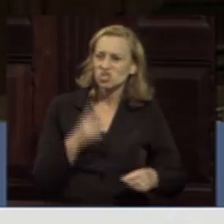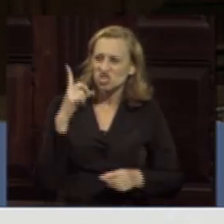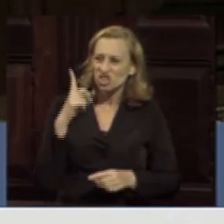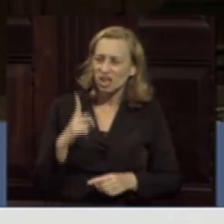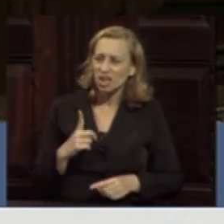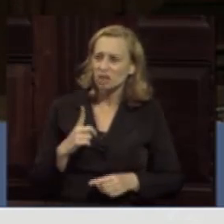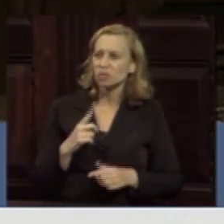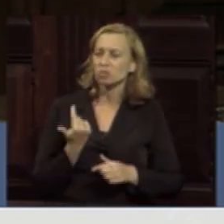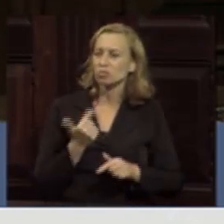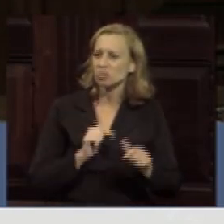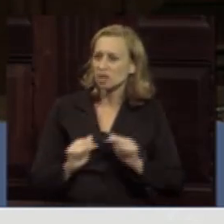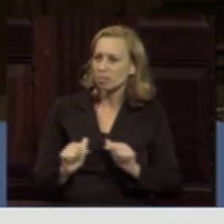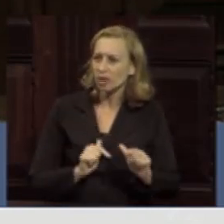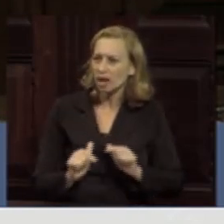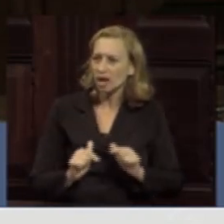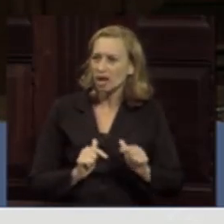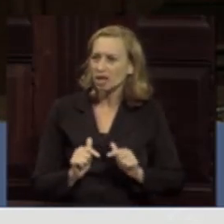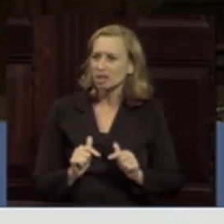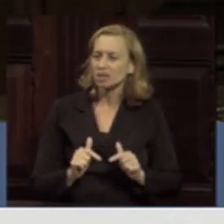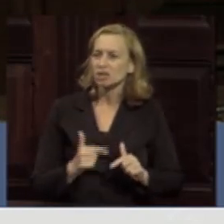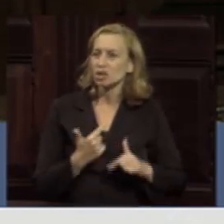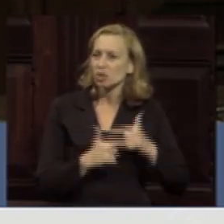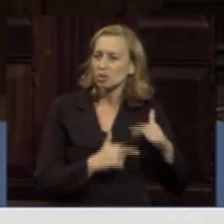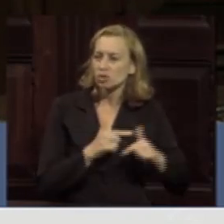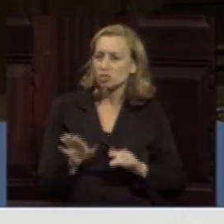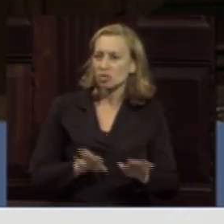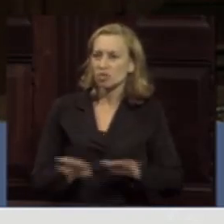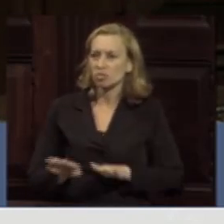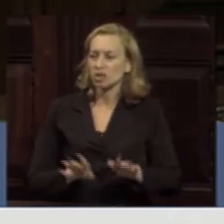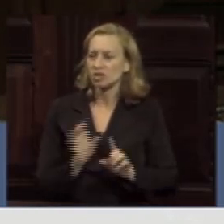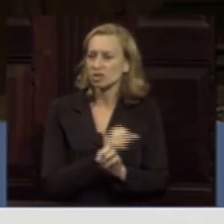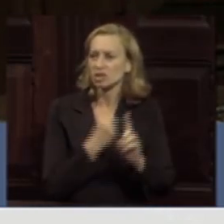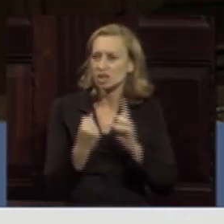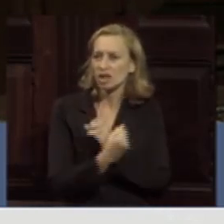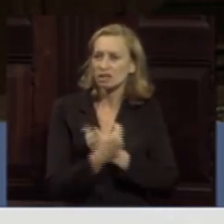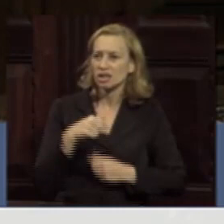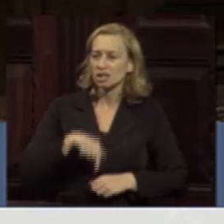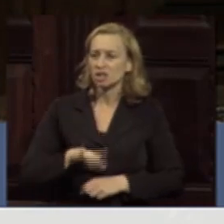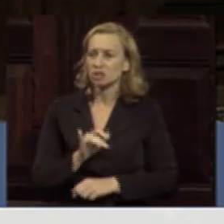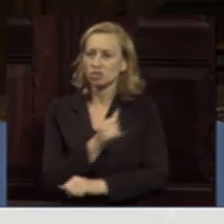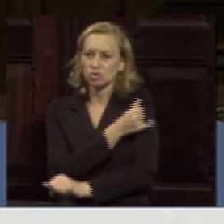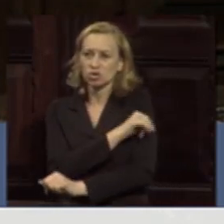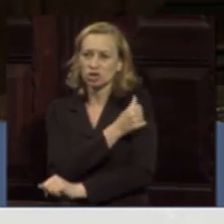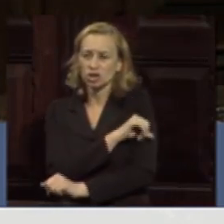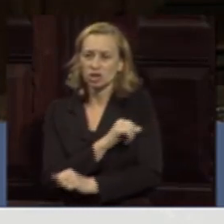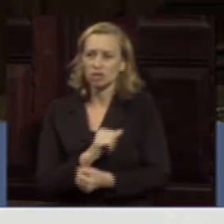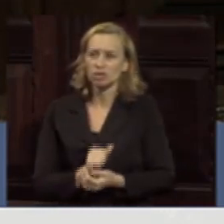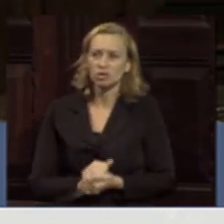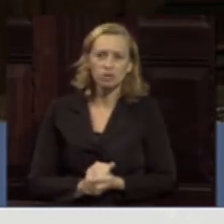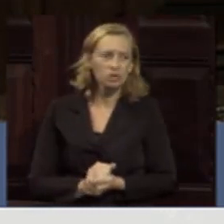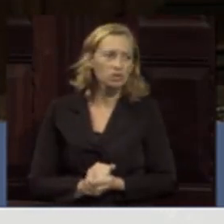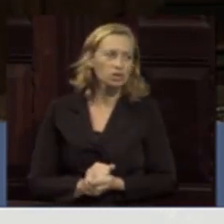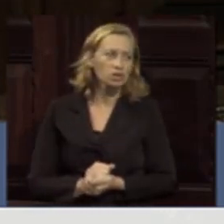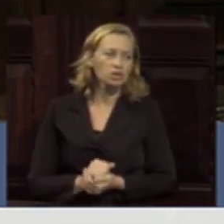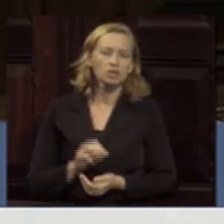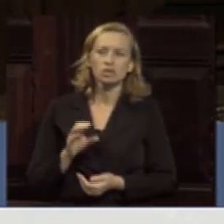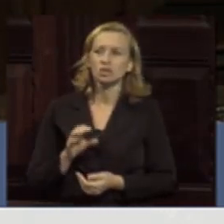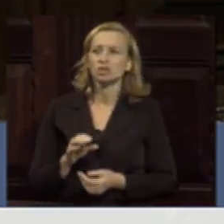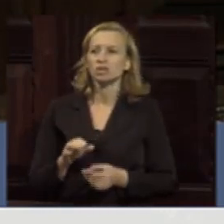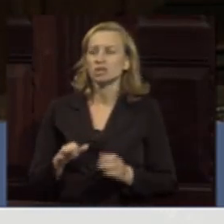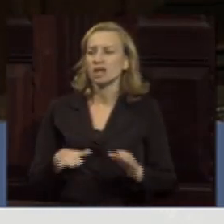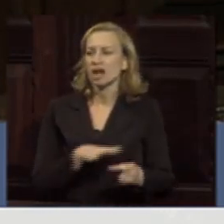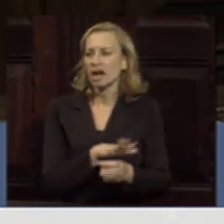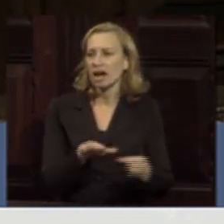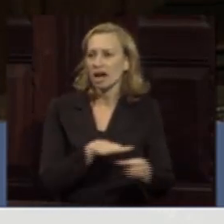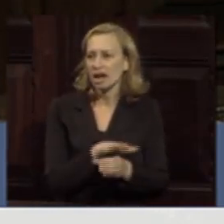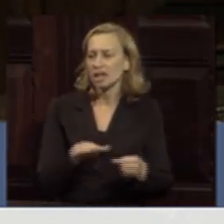categorias profissionais, nas lutas que os movimentos sociais aqui no Rio de Janeiro vêm travando no campo da educação, no campo da saúde,